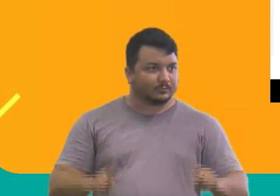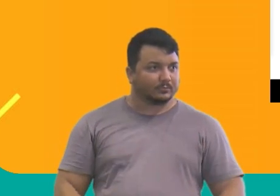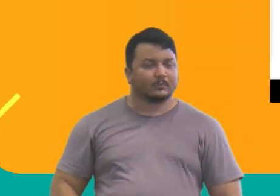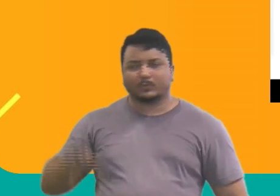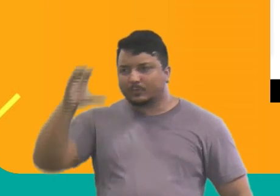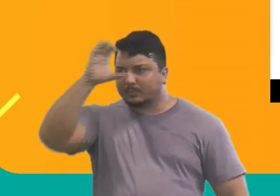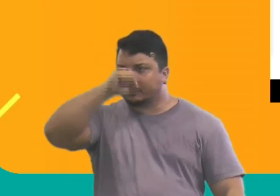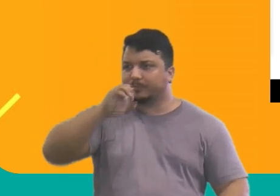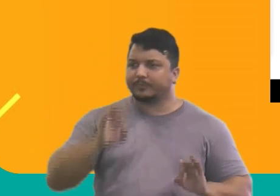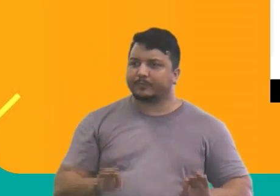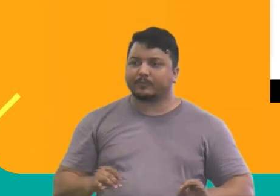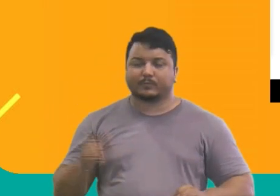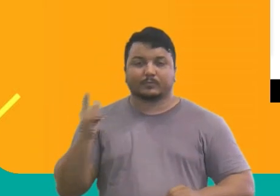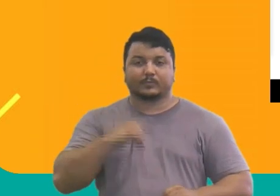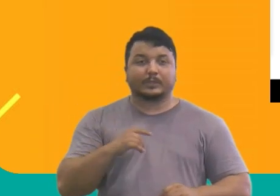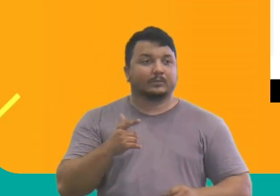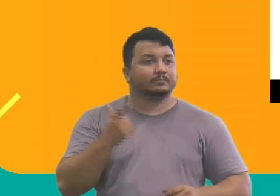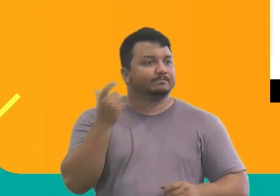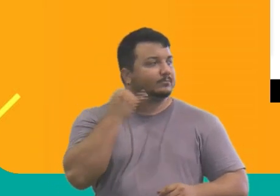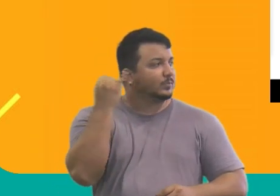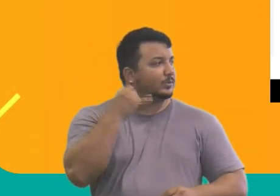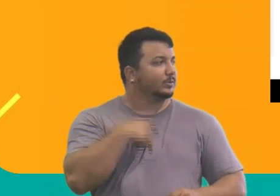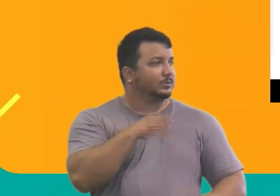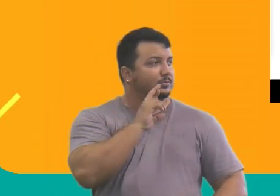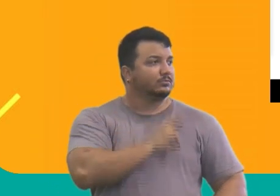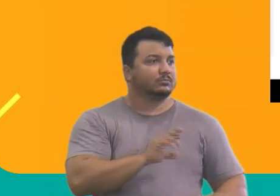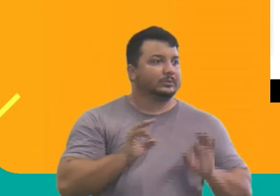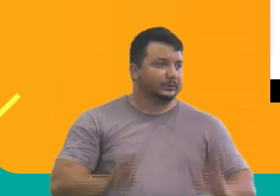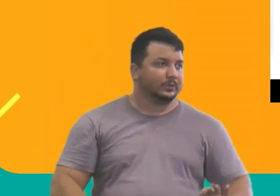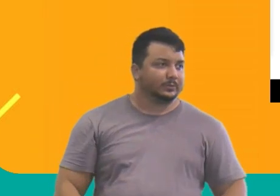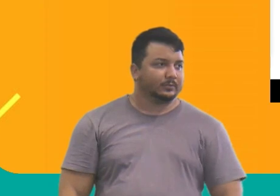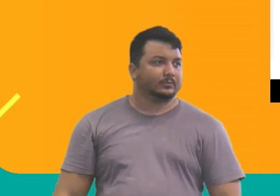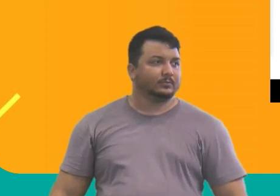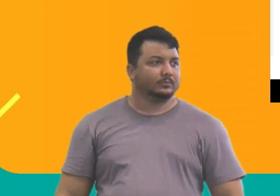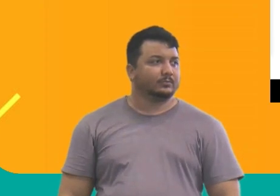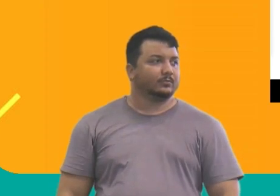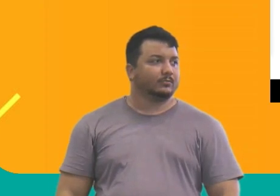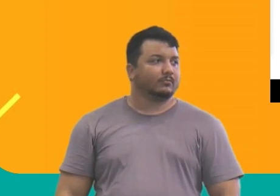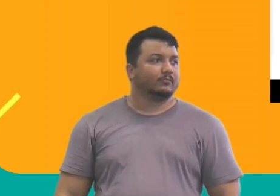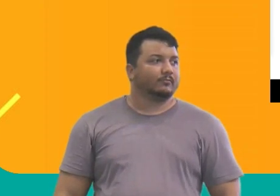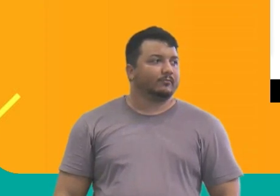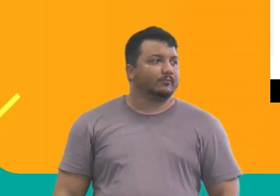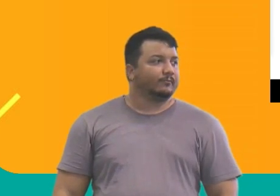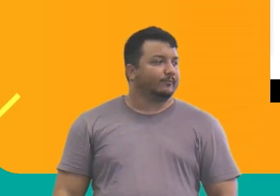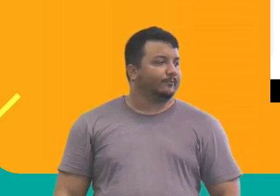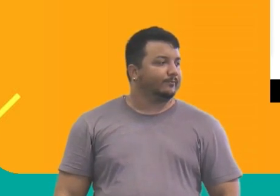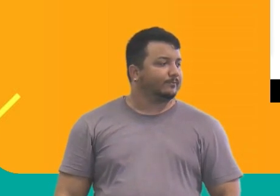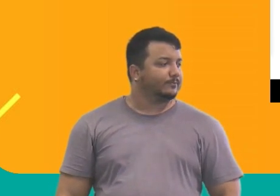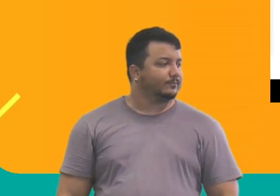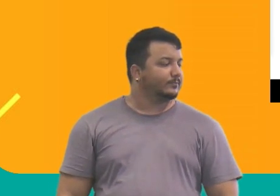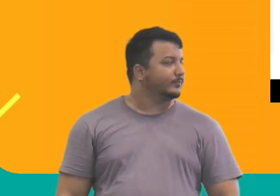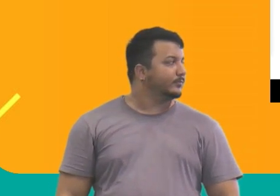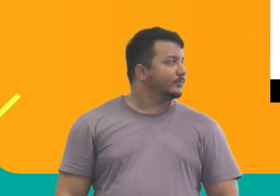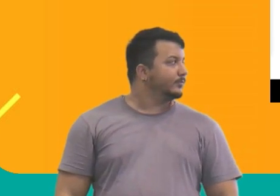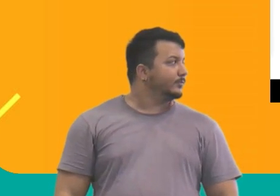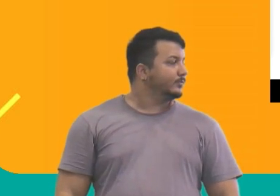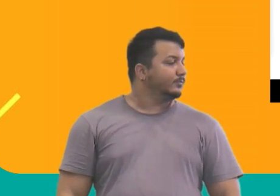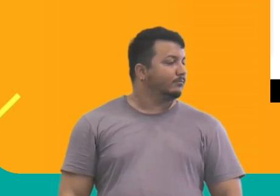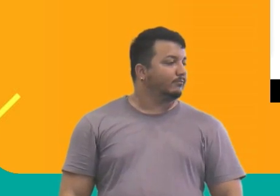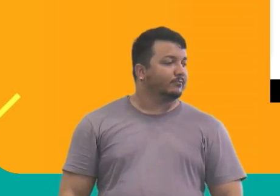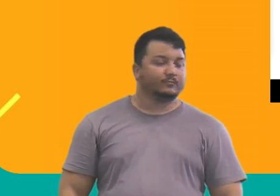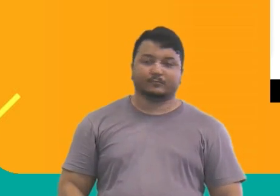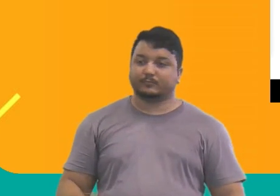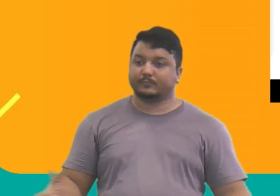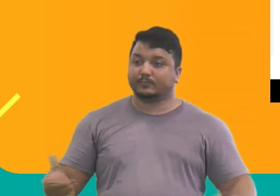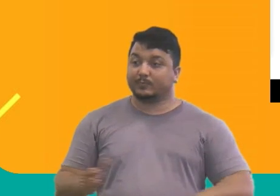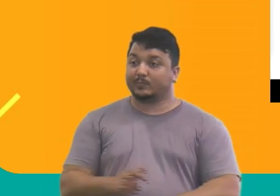Aprende a pegar o detalhe, vaza dele, resolve tua questão. Tá vendo isso? Galera, na verdade, a gente já tá